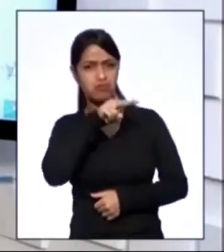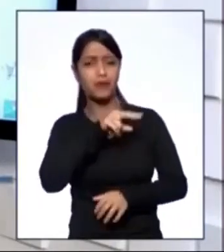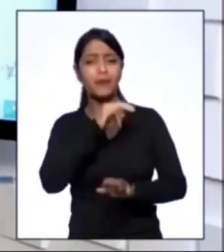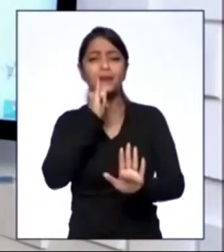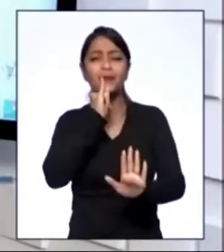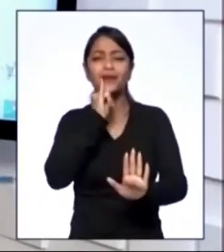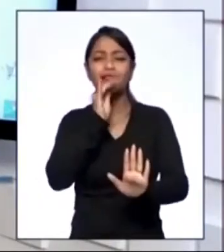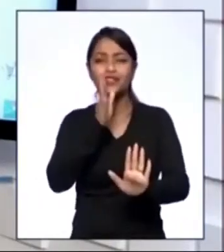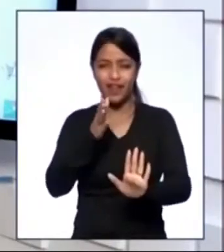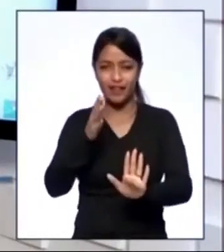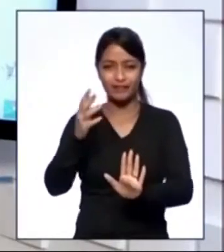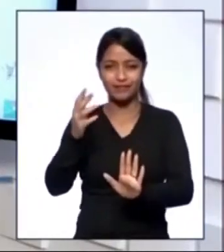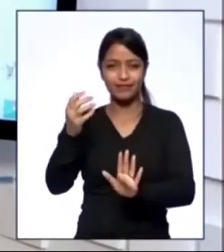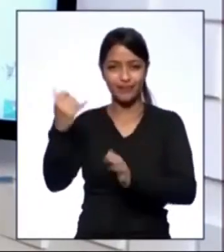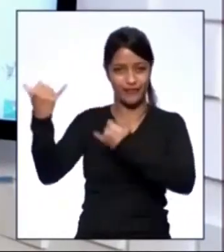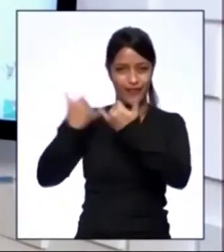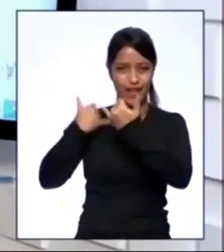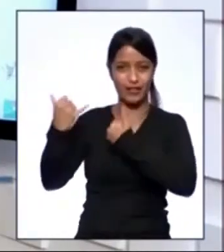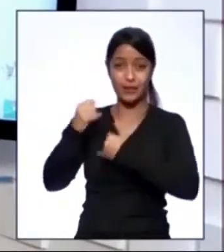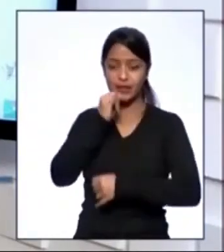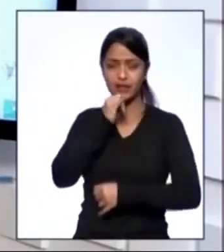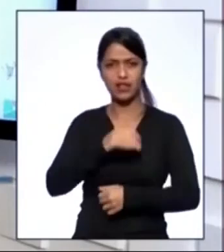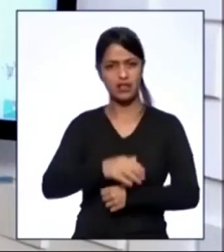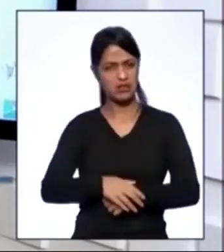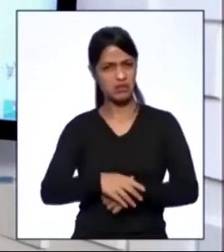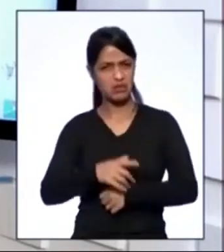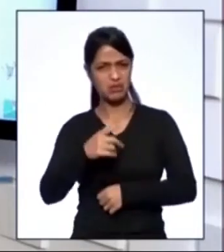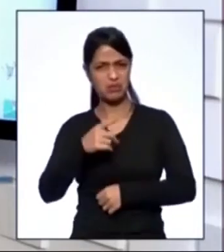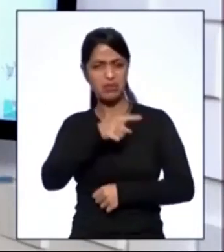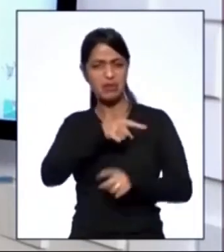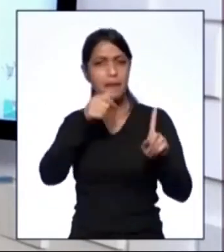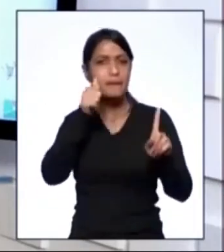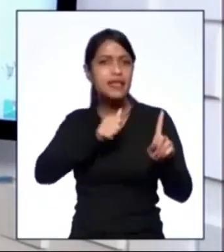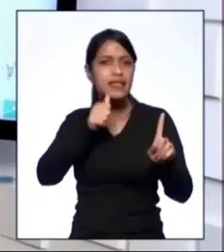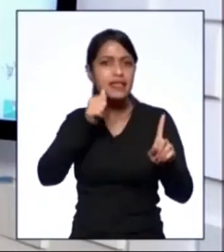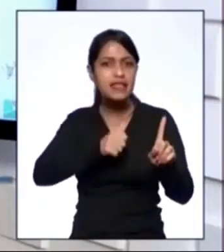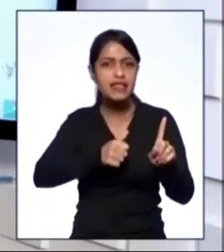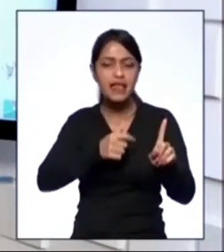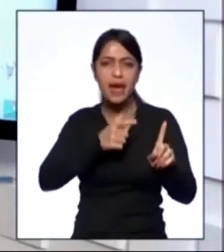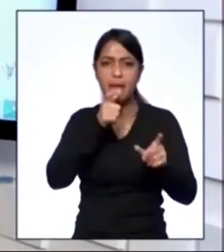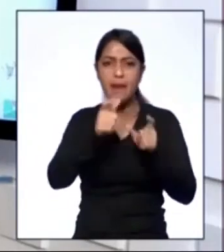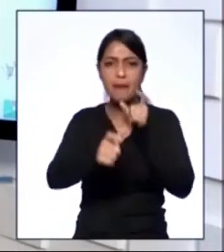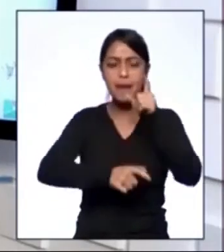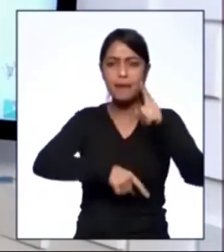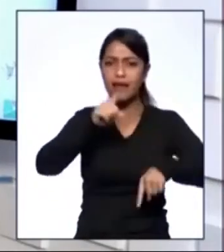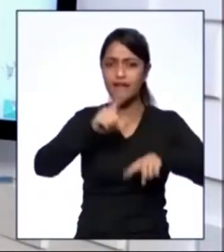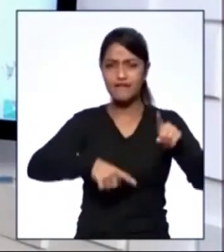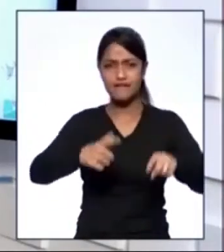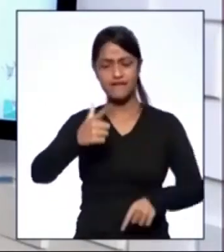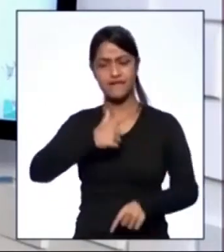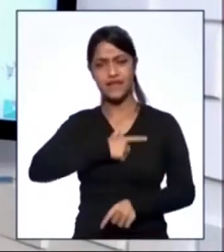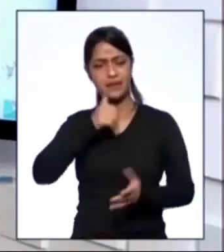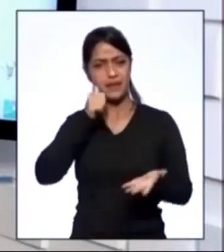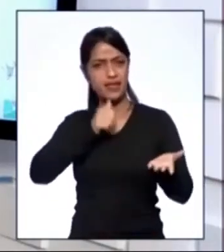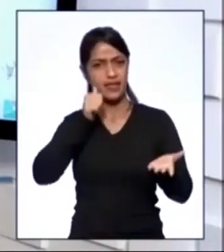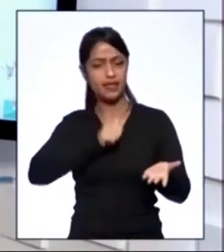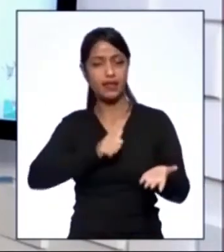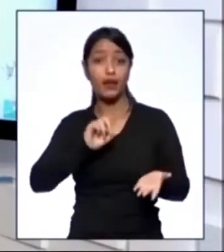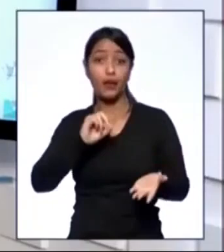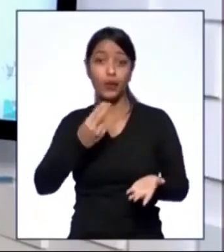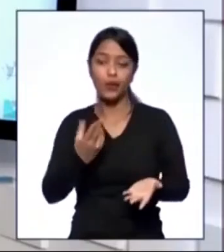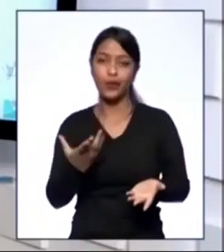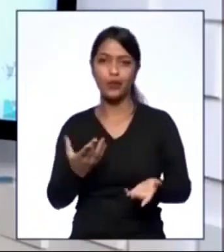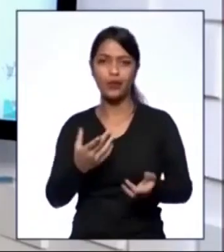ouviu frases do tipo, coisa mais feia, menina falando palavrão. Nossa, que horror! Falar